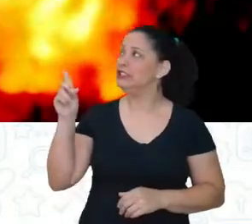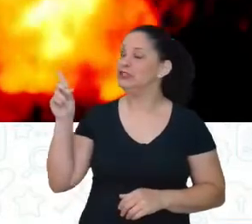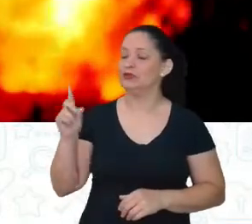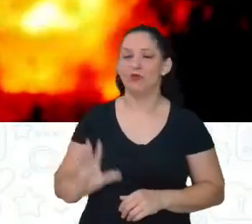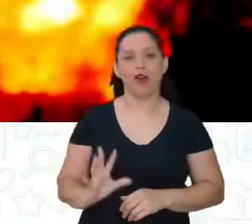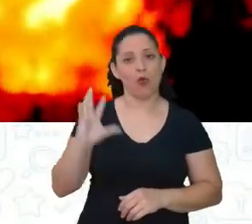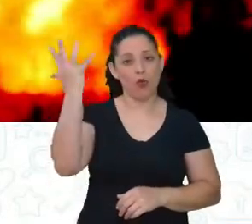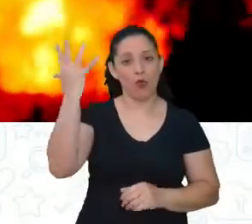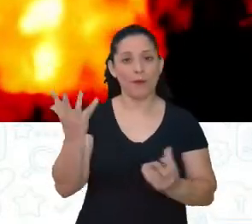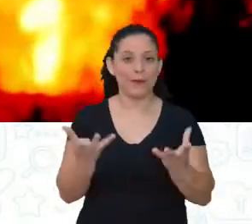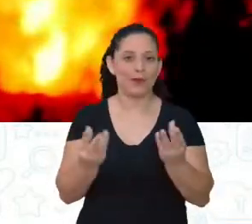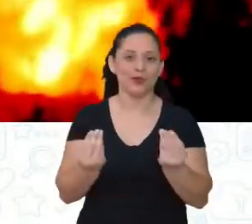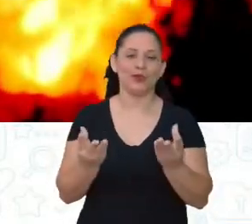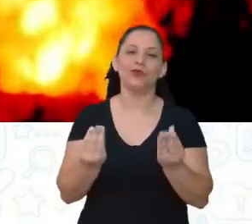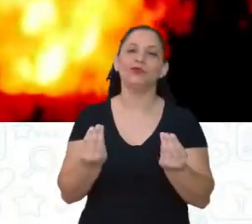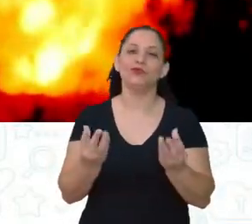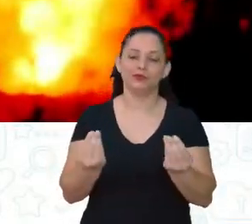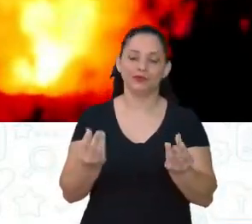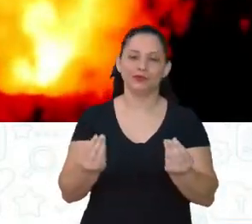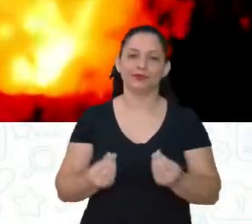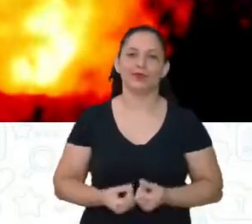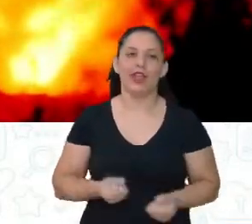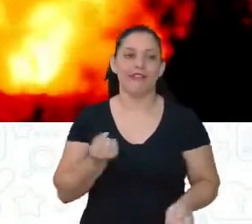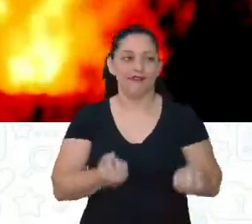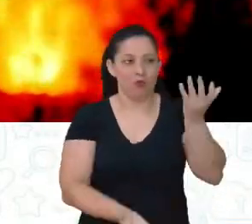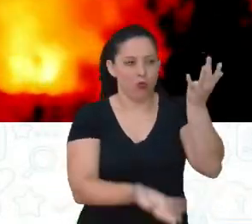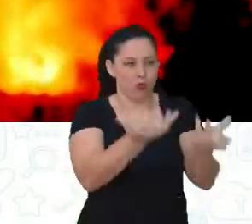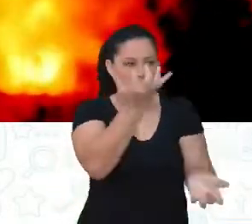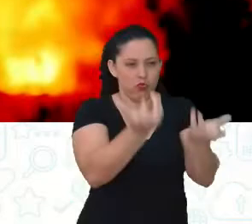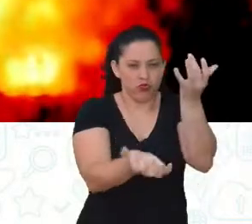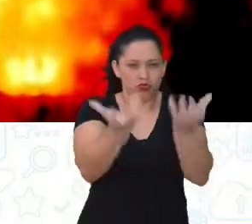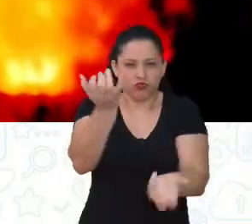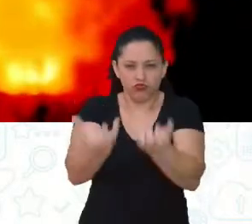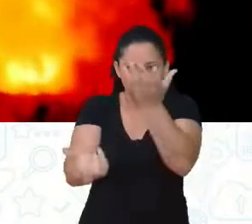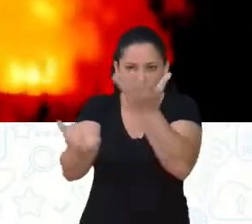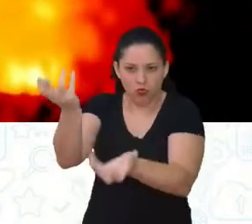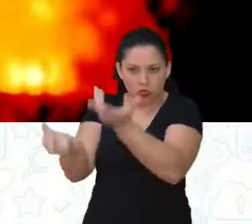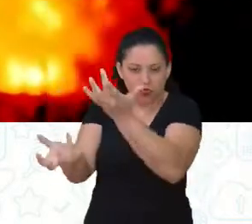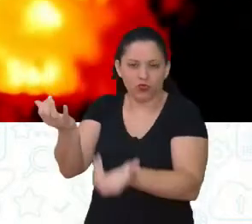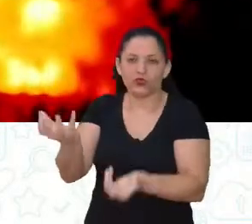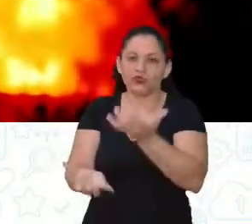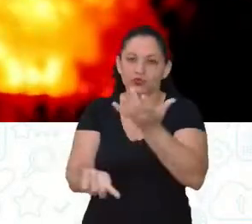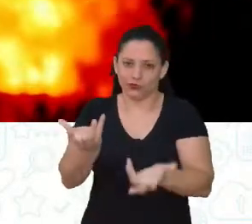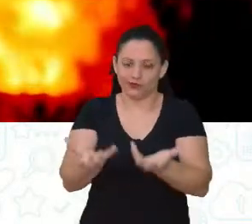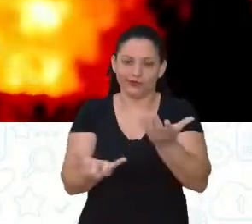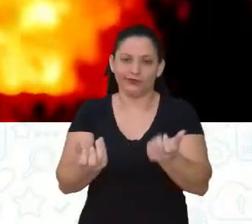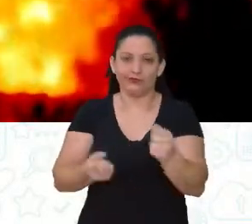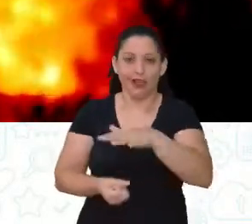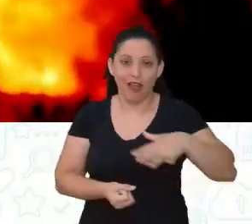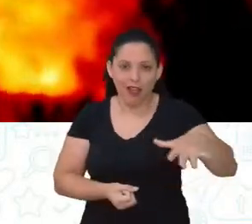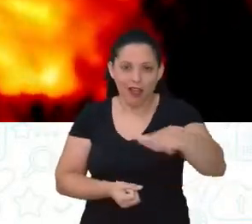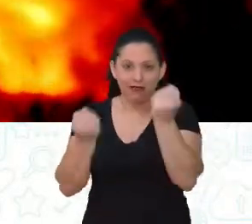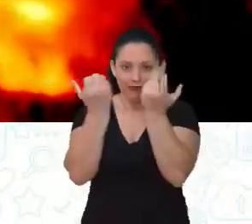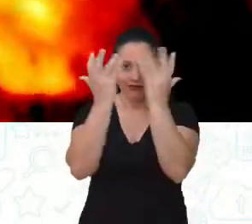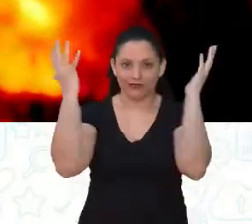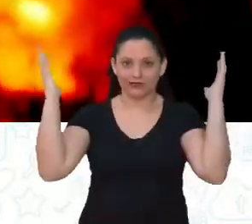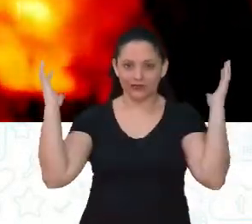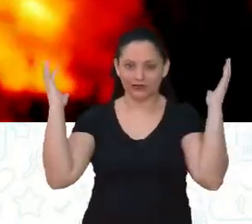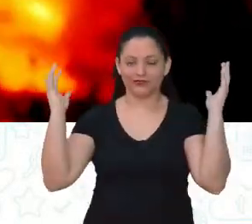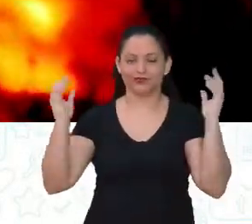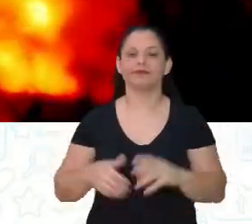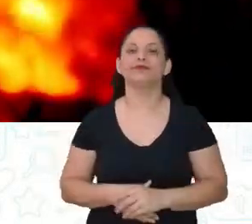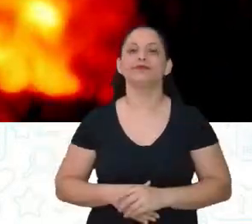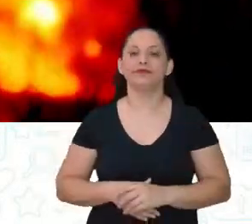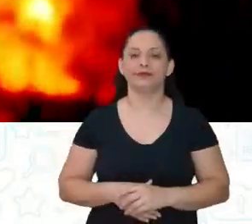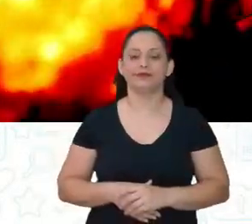vê muito se falar de queimadas, né, exatamente, queimadas ilegais. exatamente. Lamentavelmente, a gente...